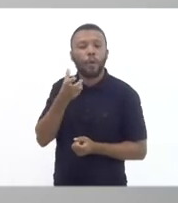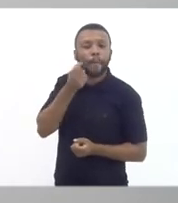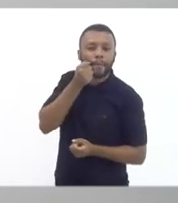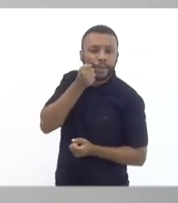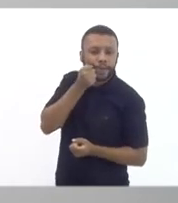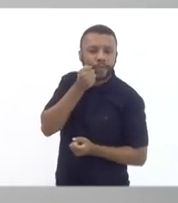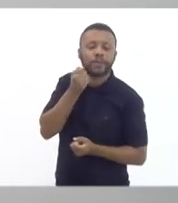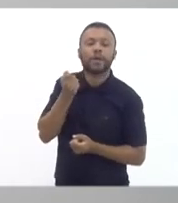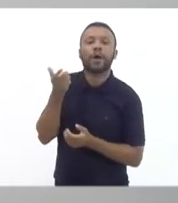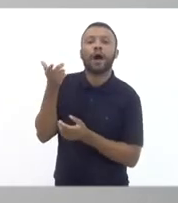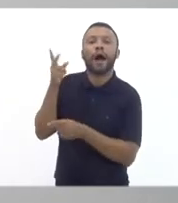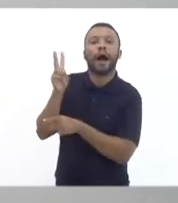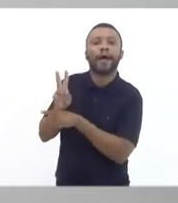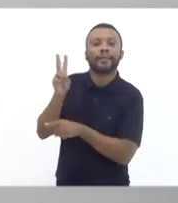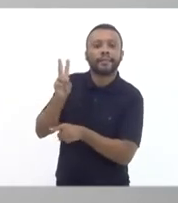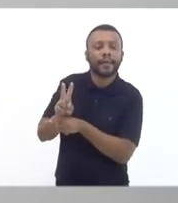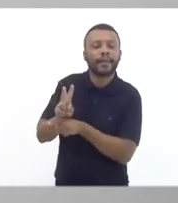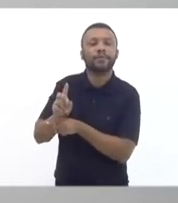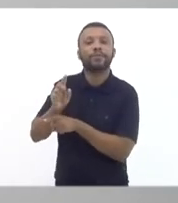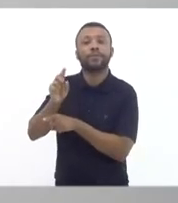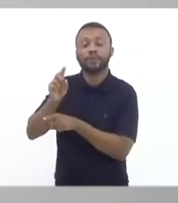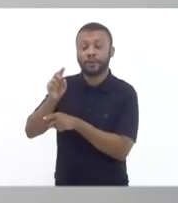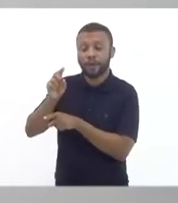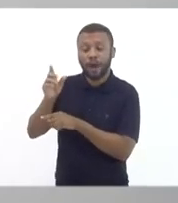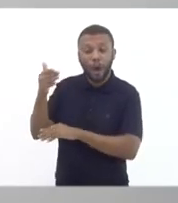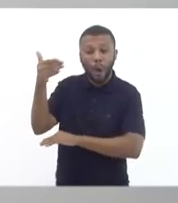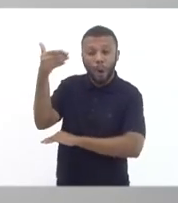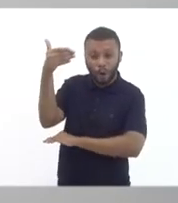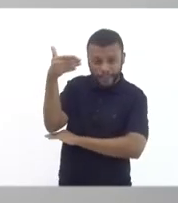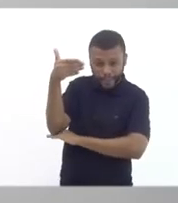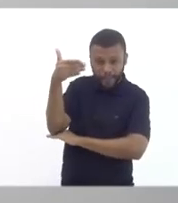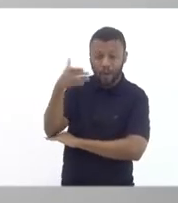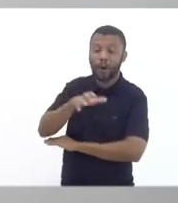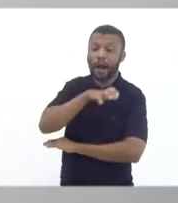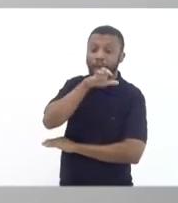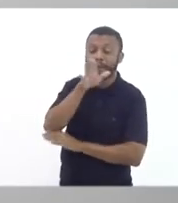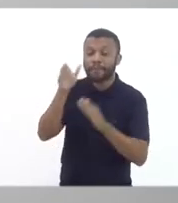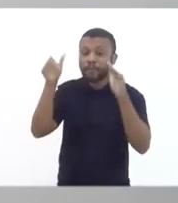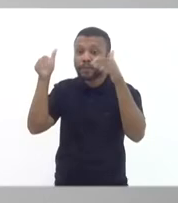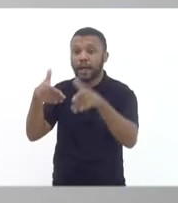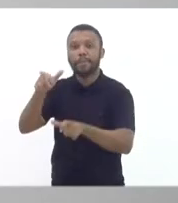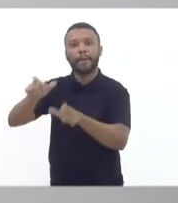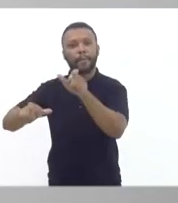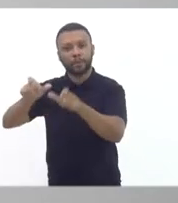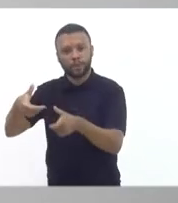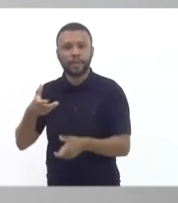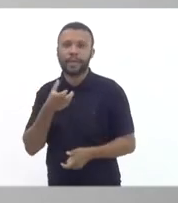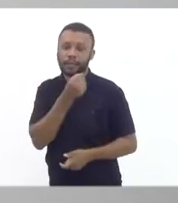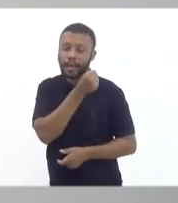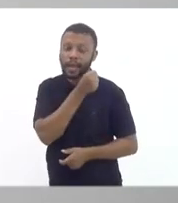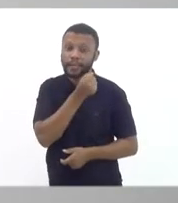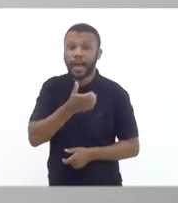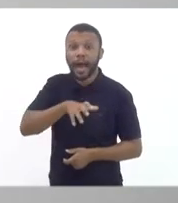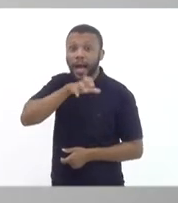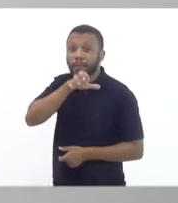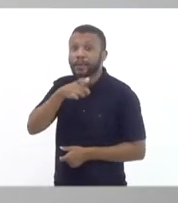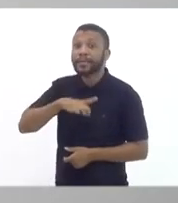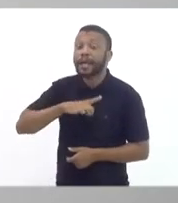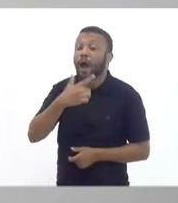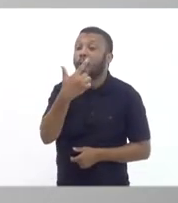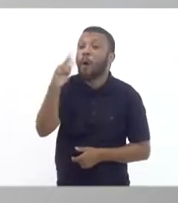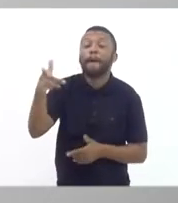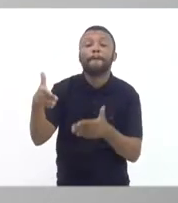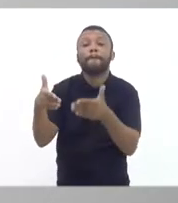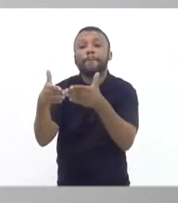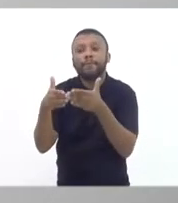com hospedagem para resgatistas, que animais que vêm de outras hospedagens. Por favor, verifiquem